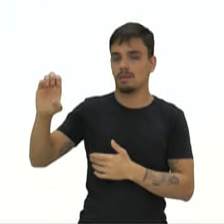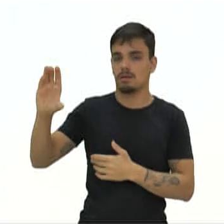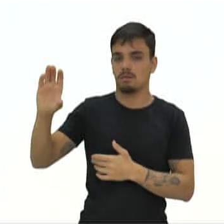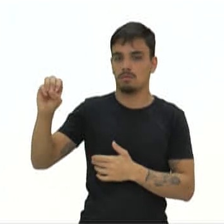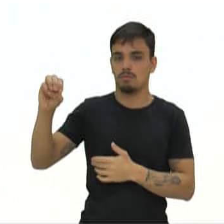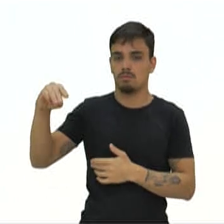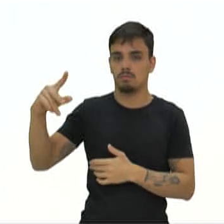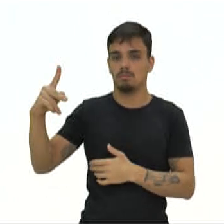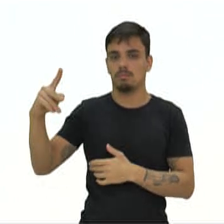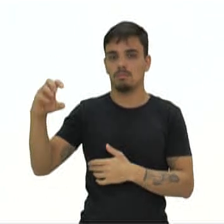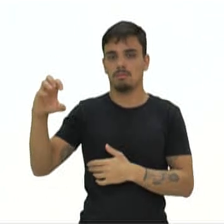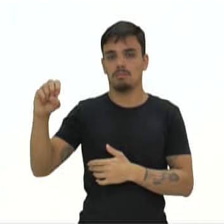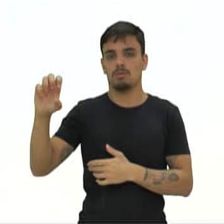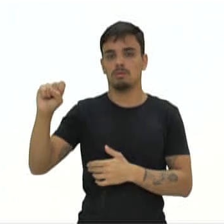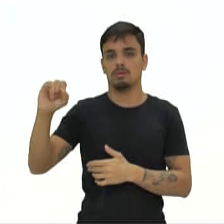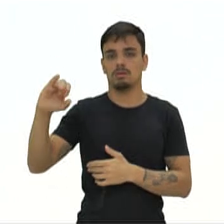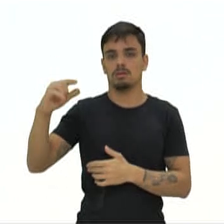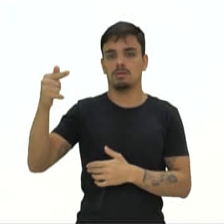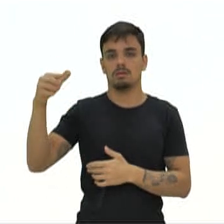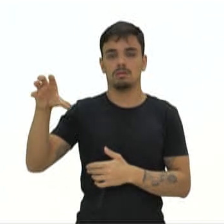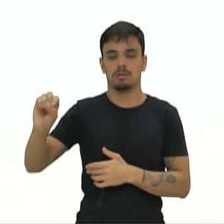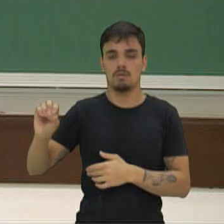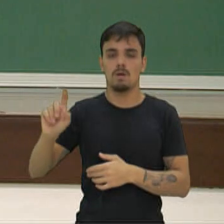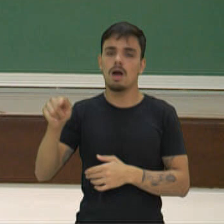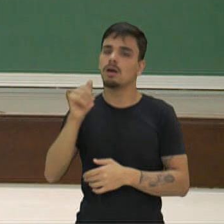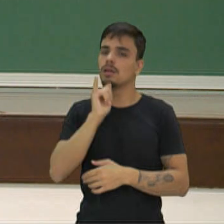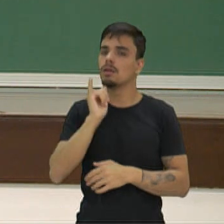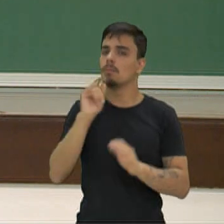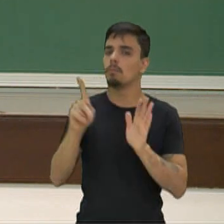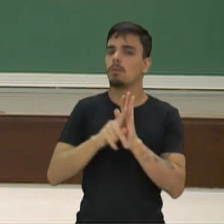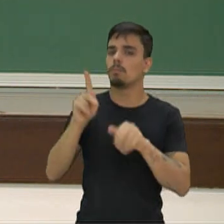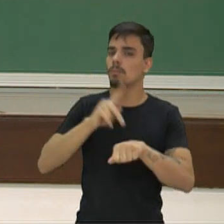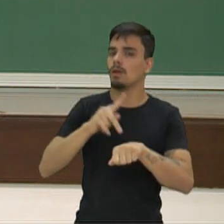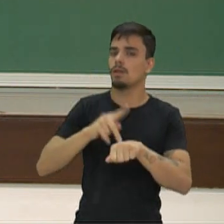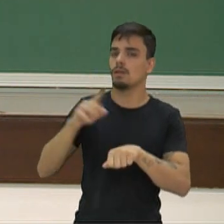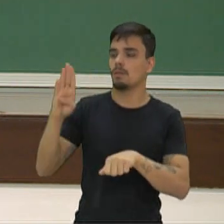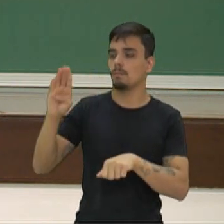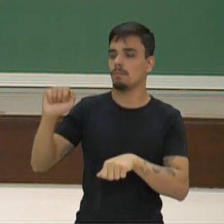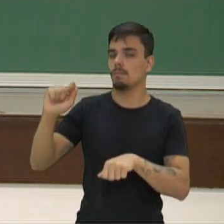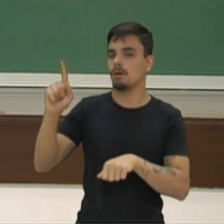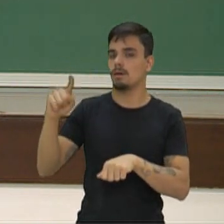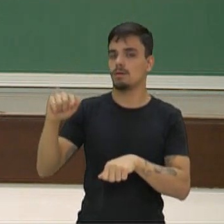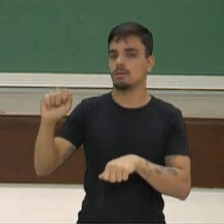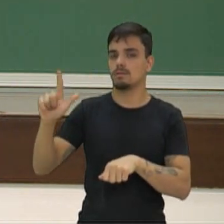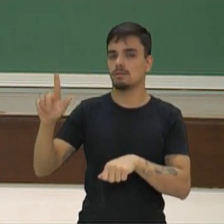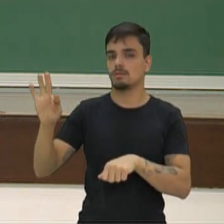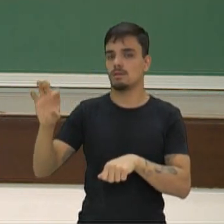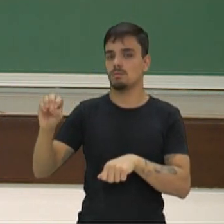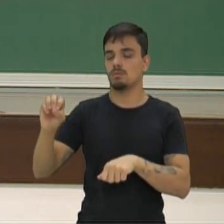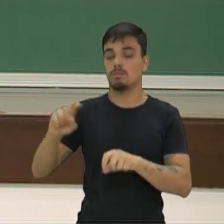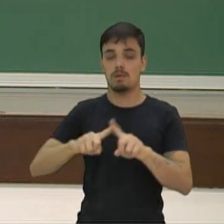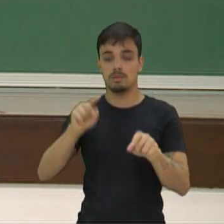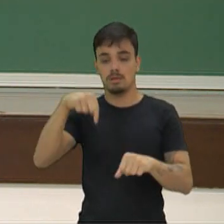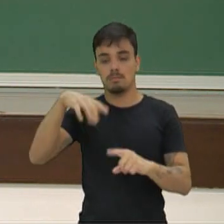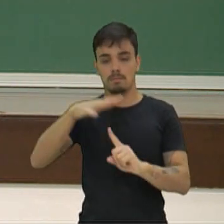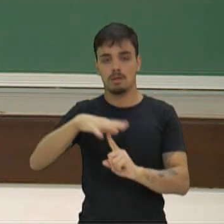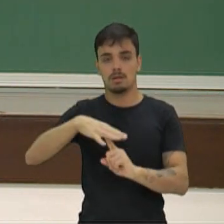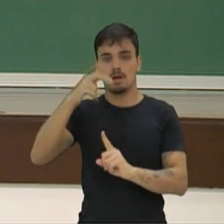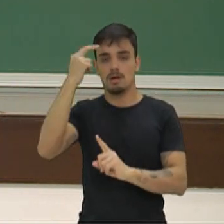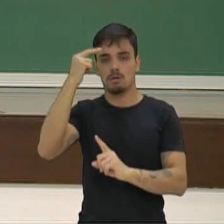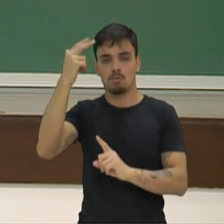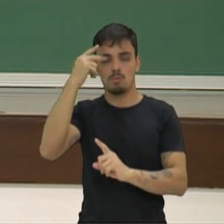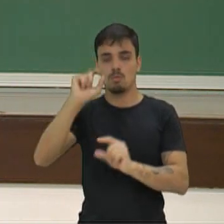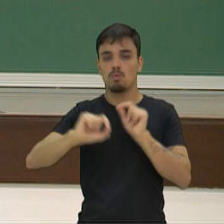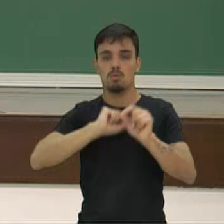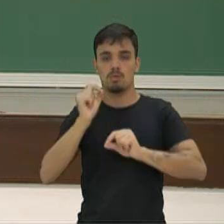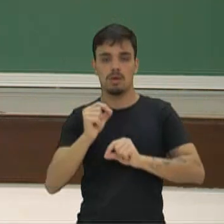decomposição. Eu estou dando um exemplo aqui do basalto, porque é o mais comum para nós no Paraná, por exemplo, a terra vermelha. Mas tem o arenito